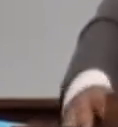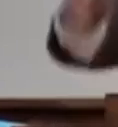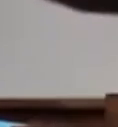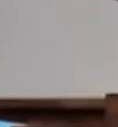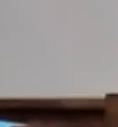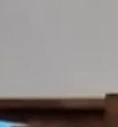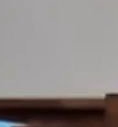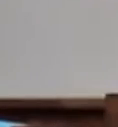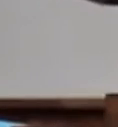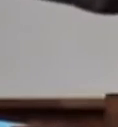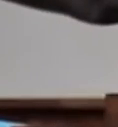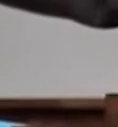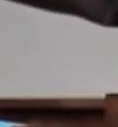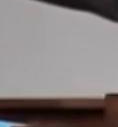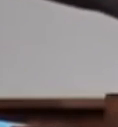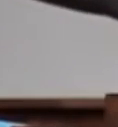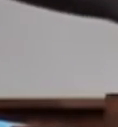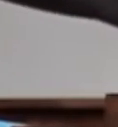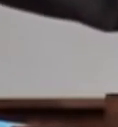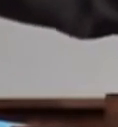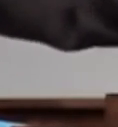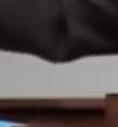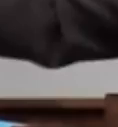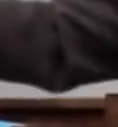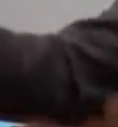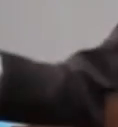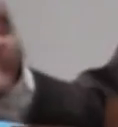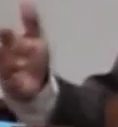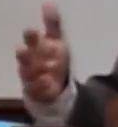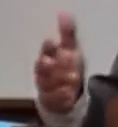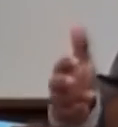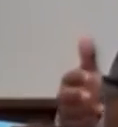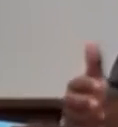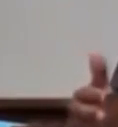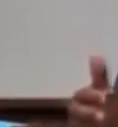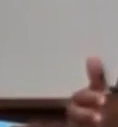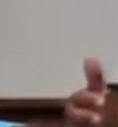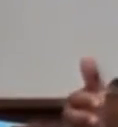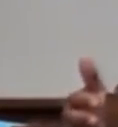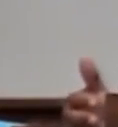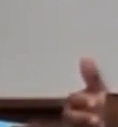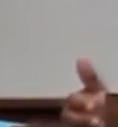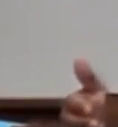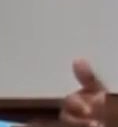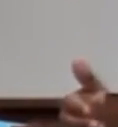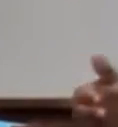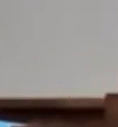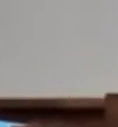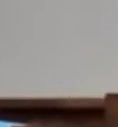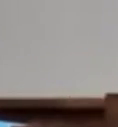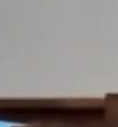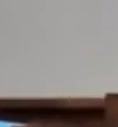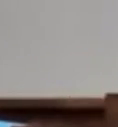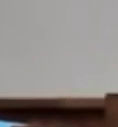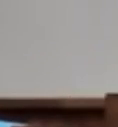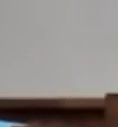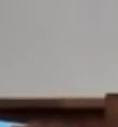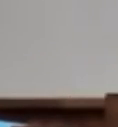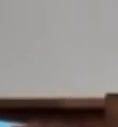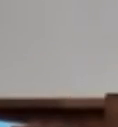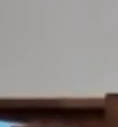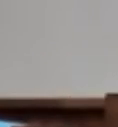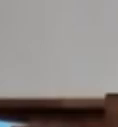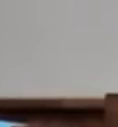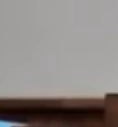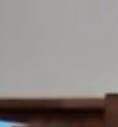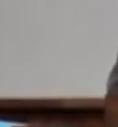mestre, como havia outros bons mestres naquela época? E como houve bons mestres desde então? Ou Jesus é mais